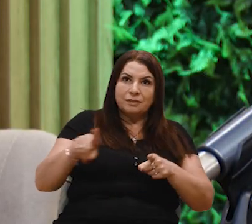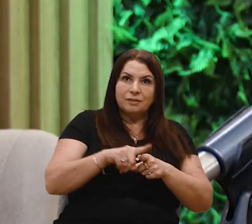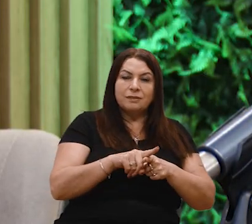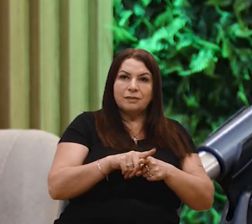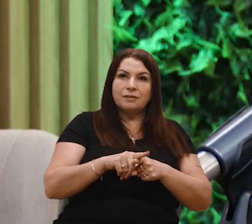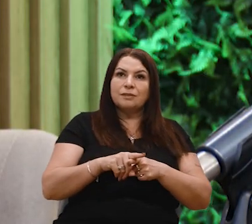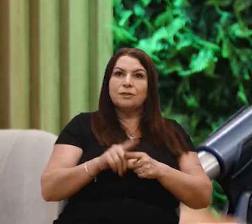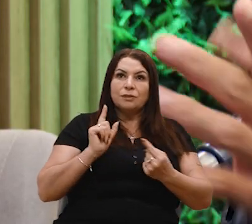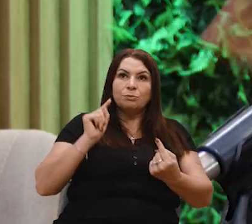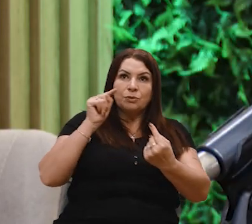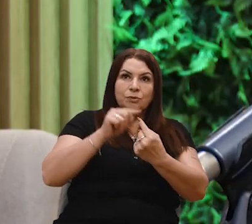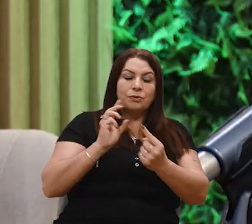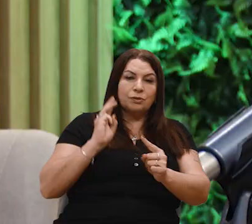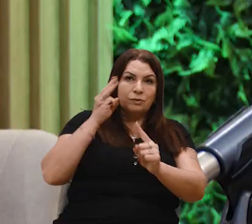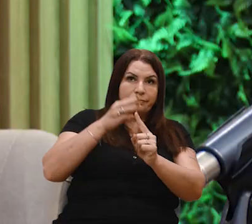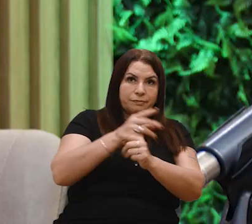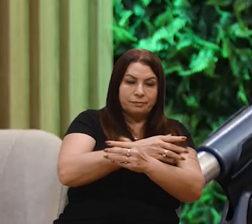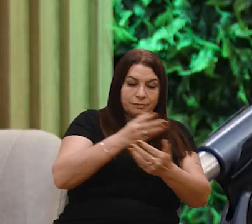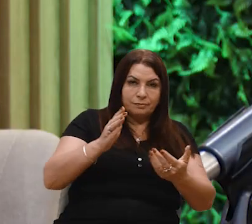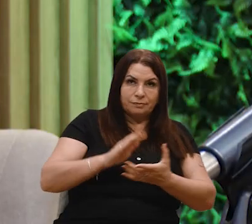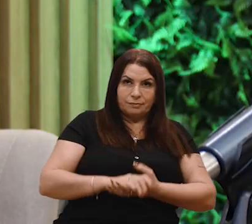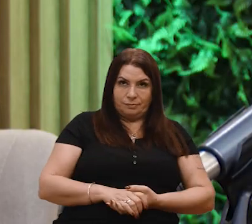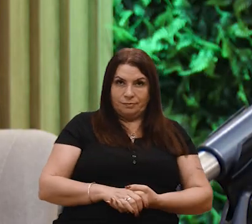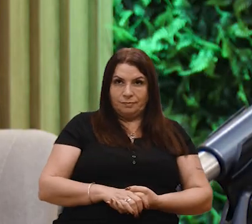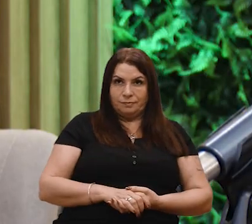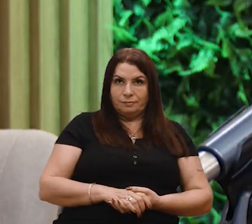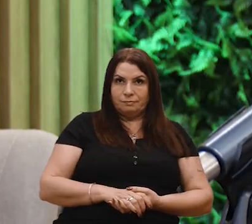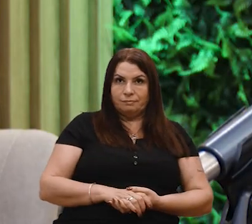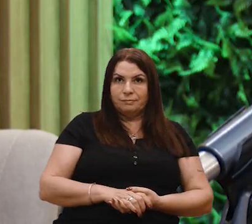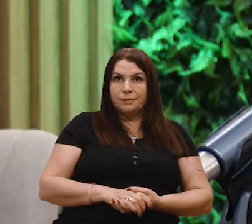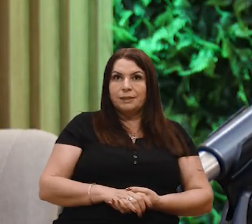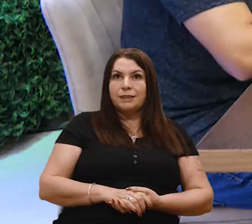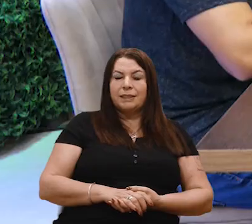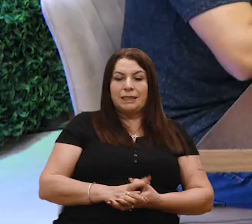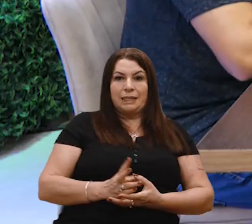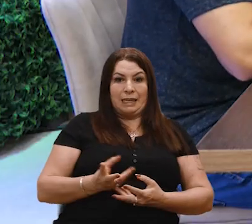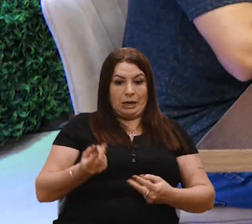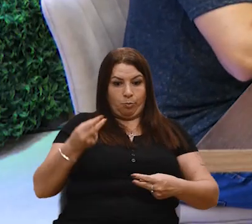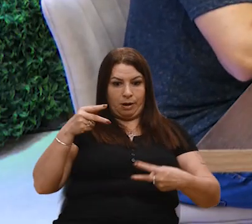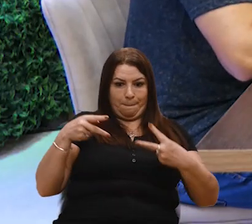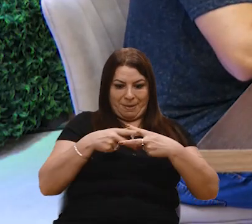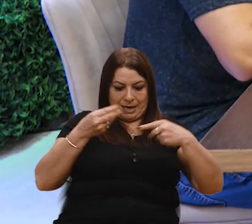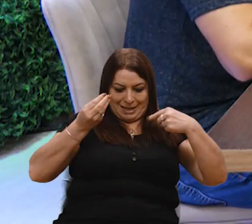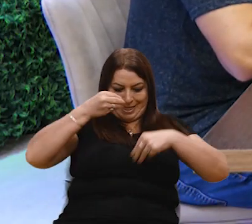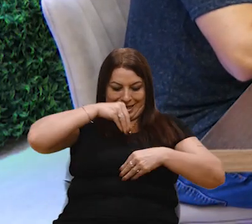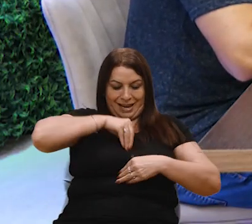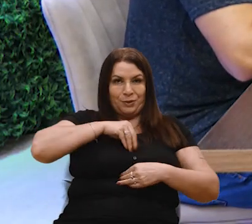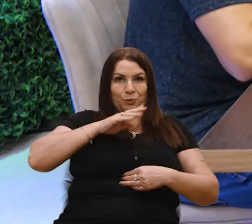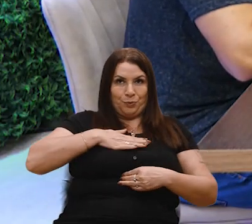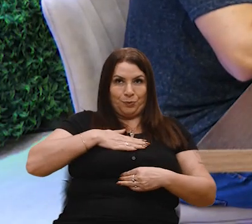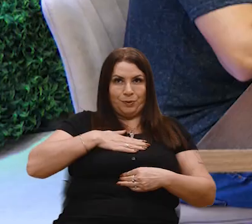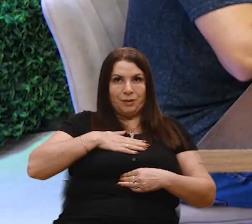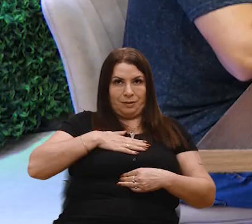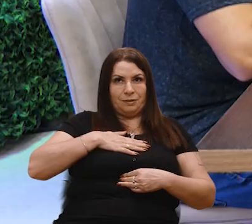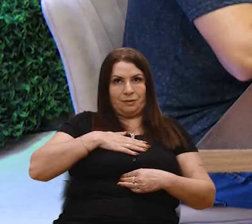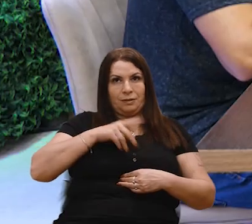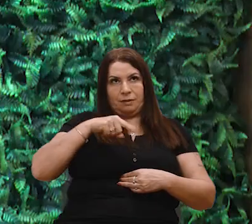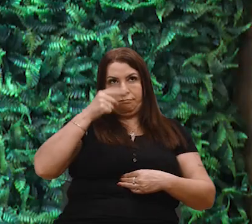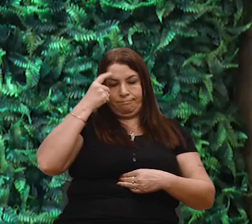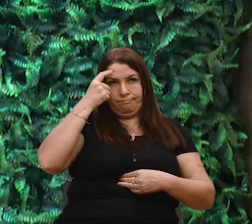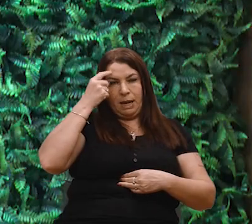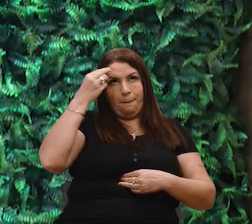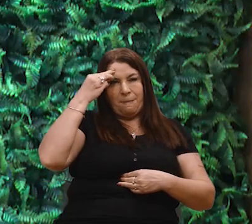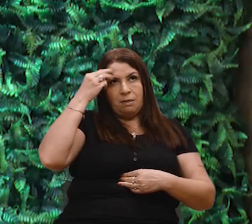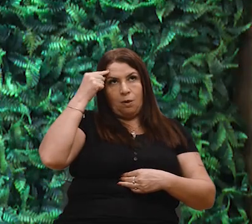incentivo, um objetivo, uma meta, né? É bem difícil. É uma briga interna, às vezes mesmo, Uma briga né? interna. Que é uma questão